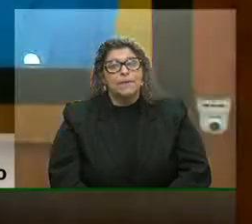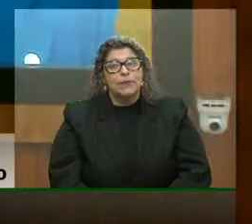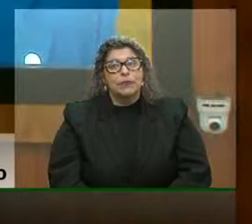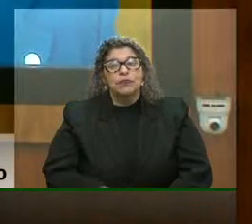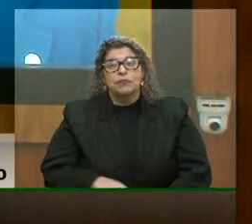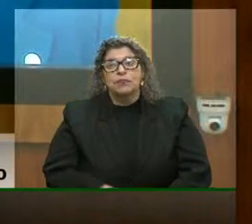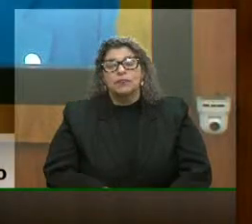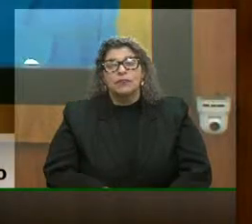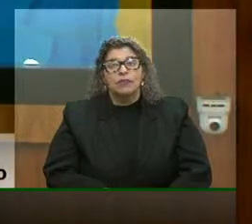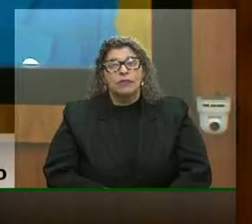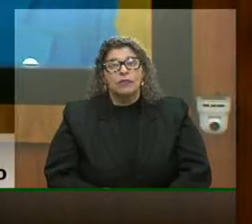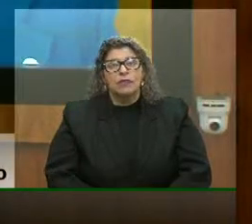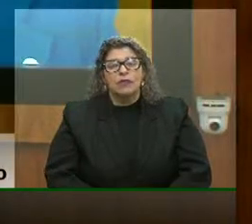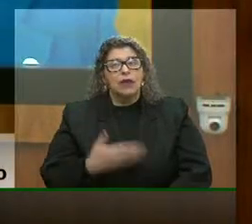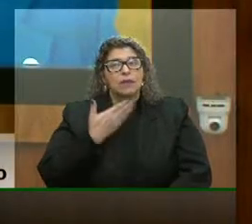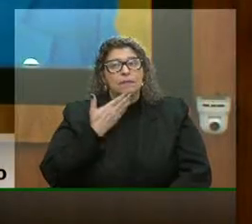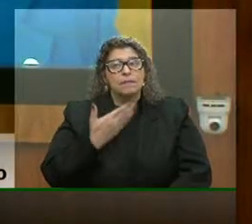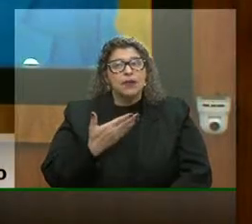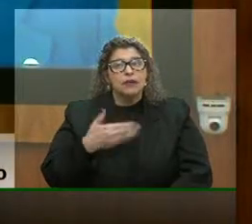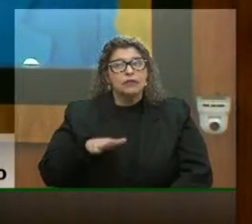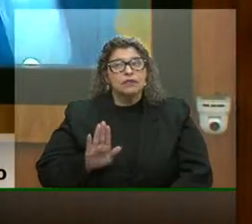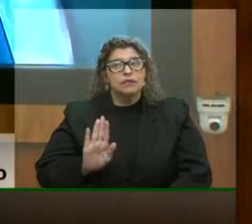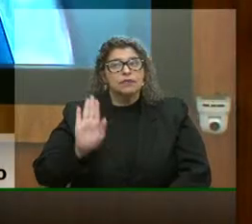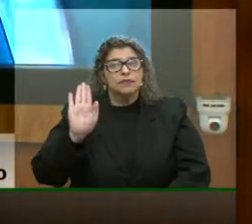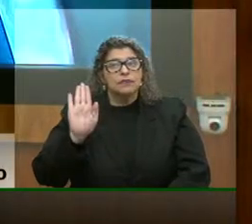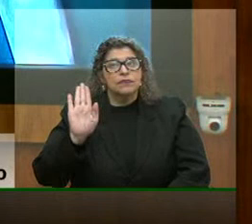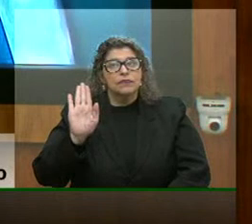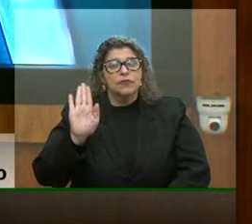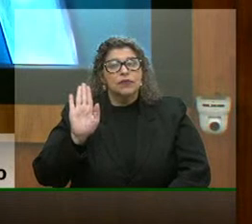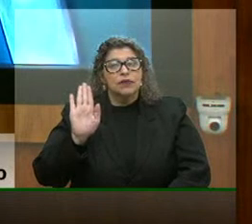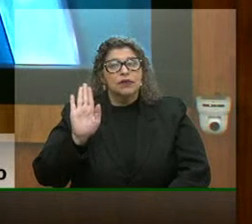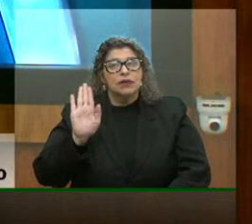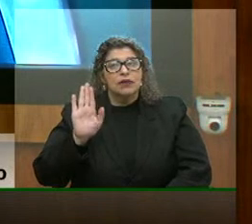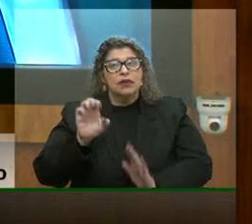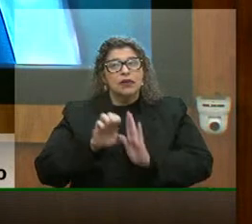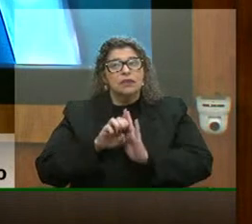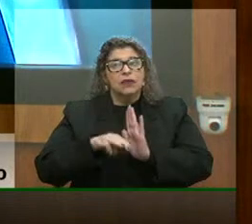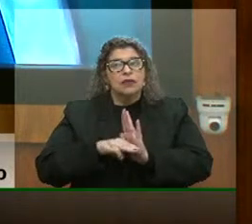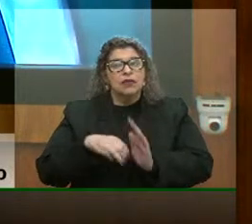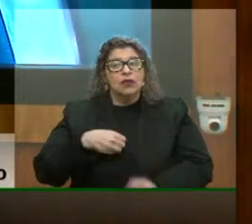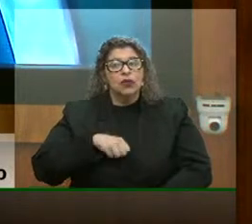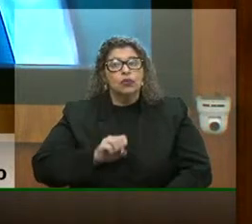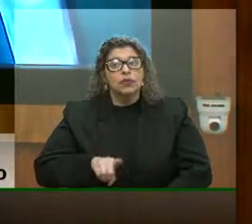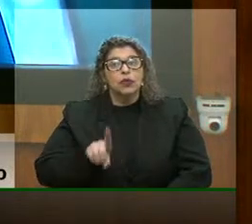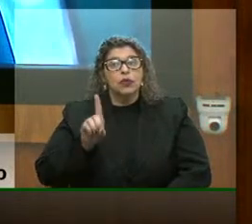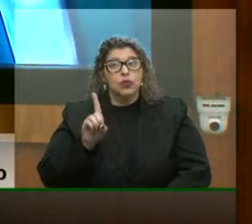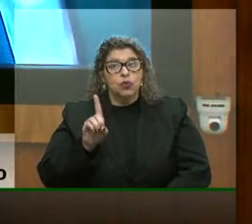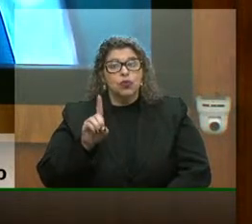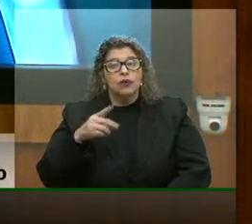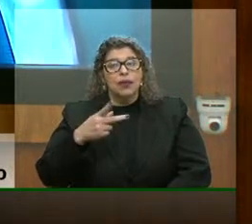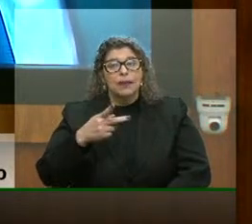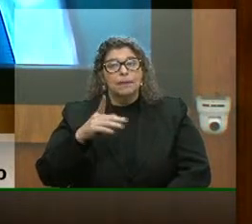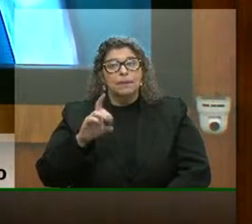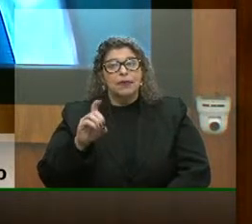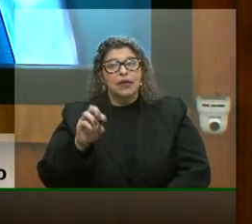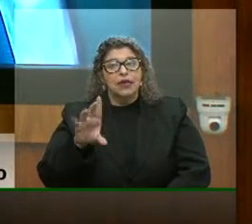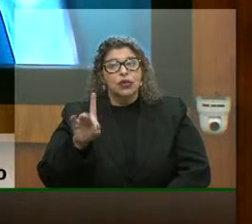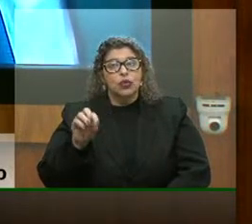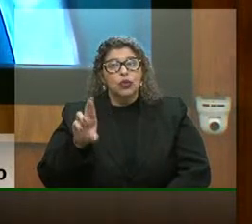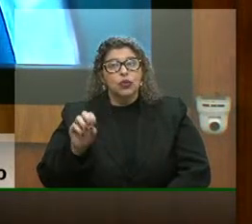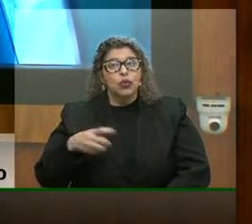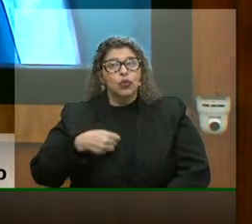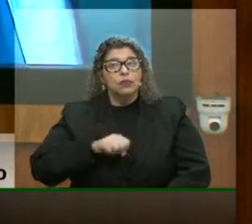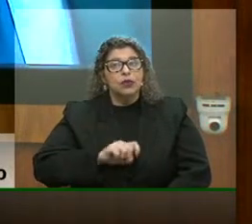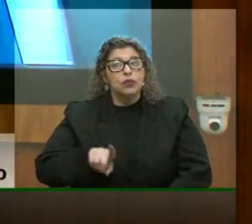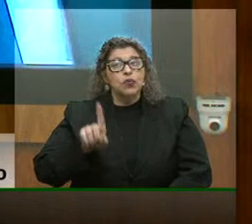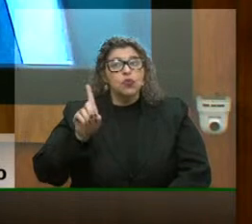Não... Peço a palavra, presidente... A emenda 1 é a minha, Pedro Pereira. Pedro Pereira, para encaminhar a emenda de número